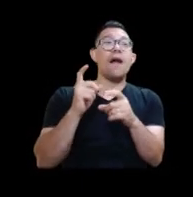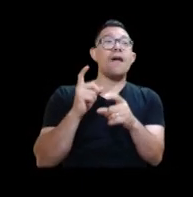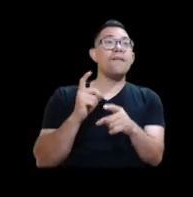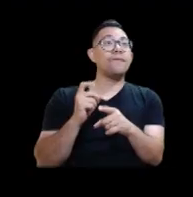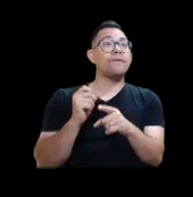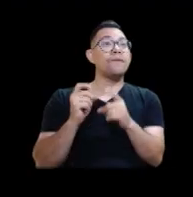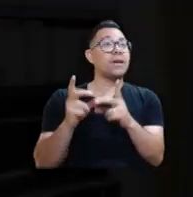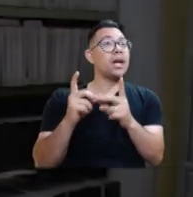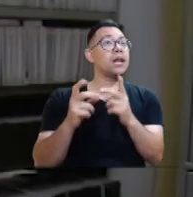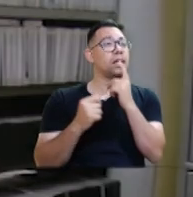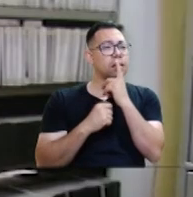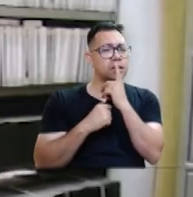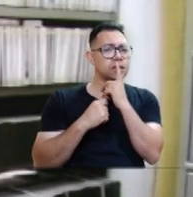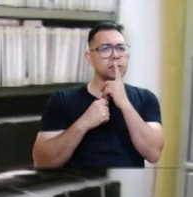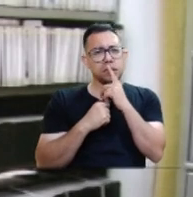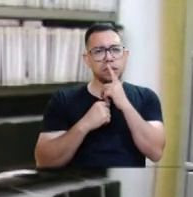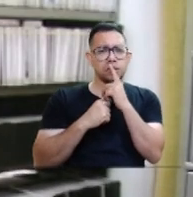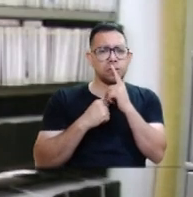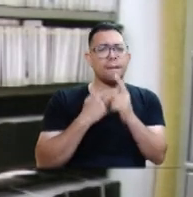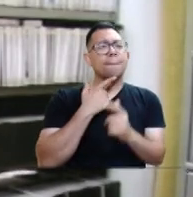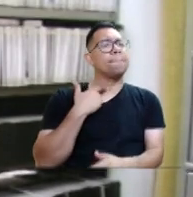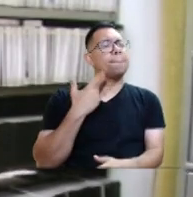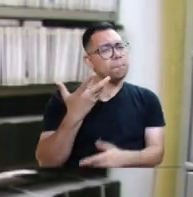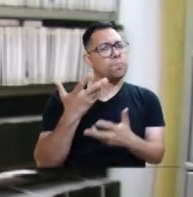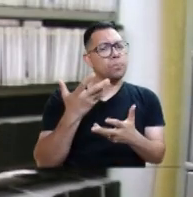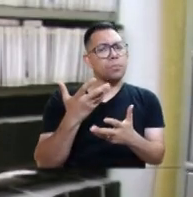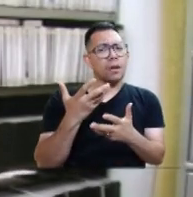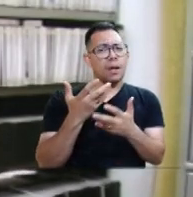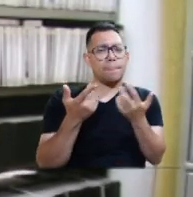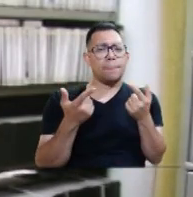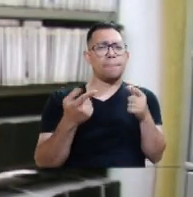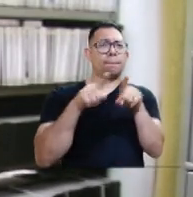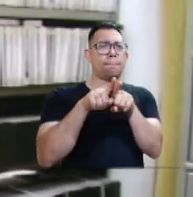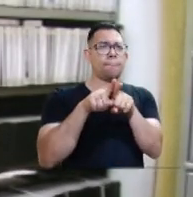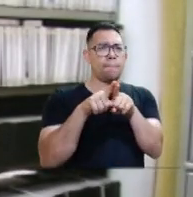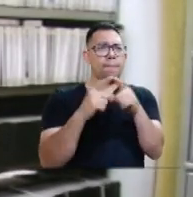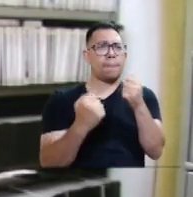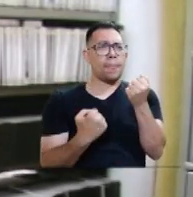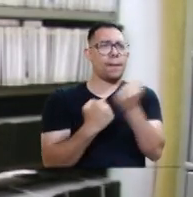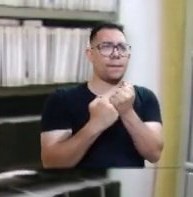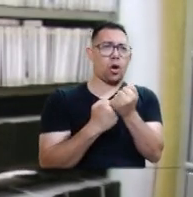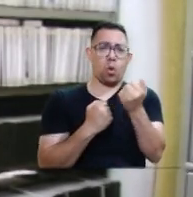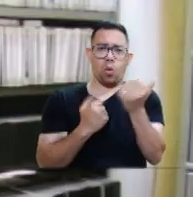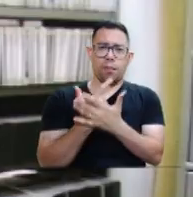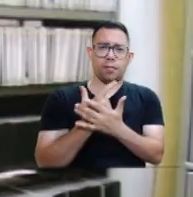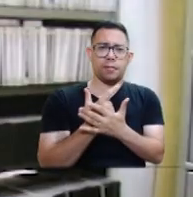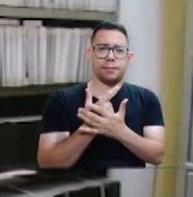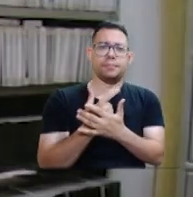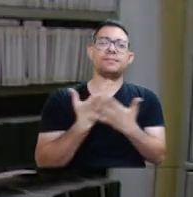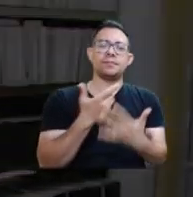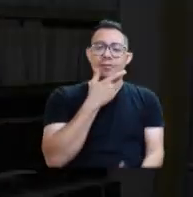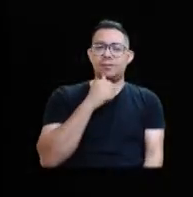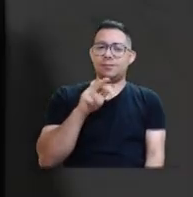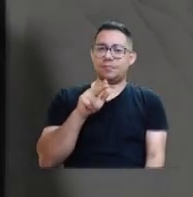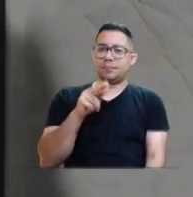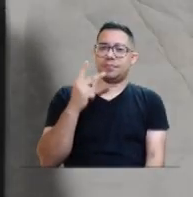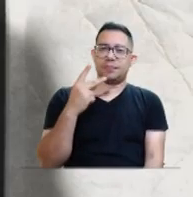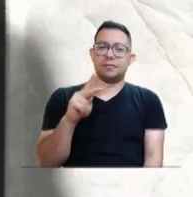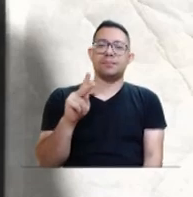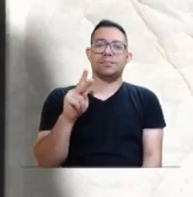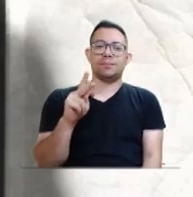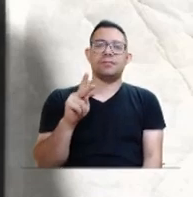vendendo, já chamava gramofone. Aí ele falou assim, você não quer ser meu sócio, eu compro pra gente? O